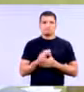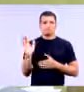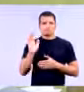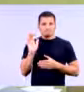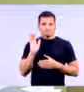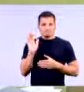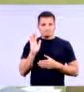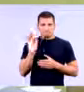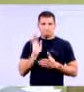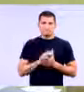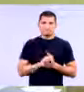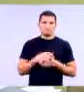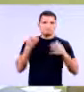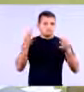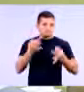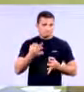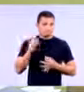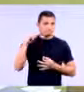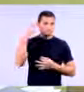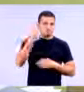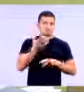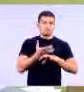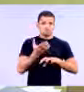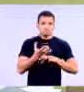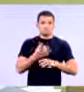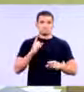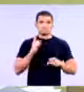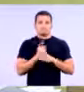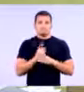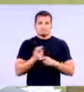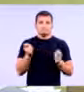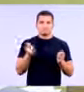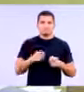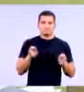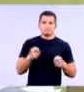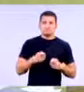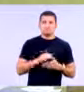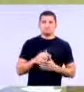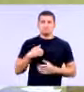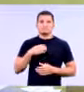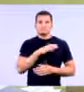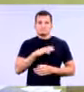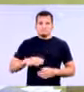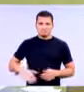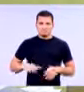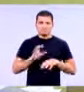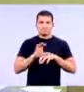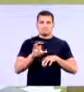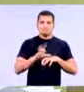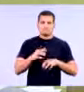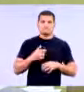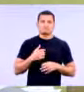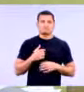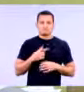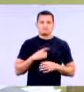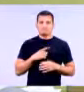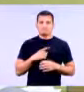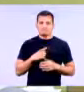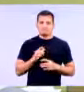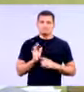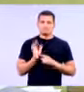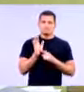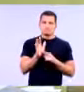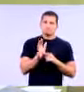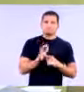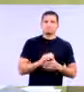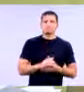certamente nos encontraremos em outras disciplinas, até enquanto coordenação de curso mesmo. Eu fico à disposição de vocês. Foi muito bom